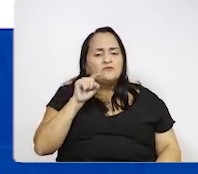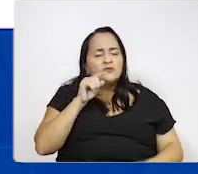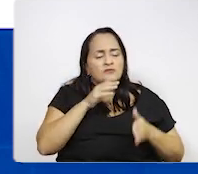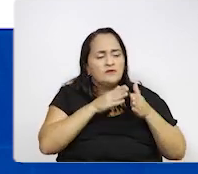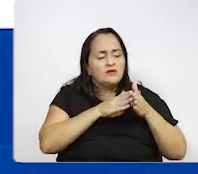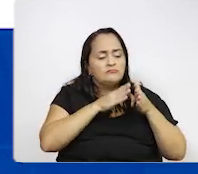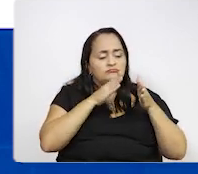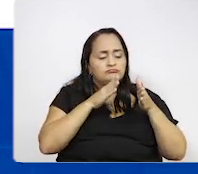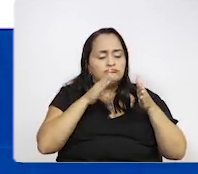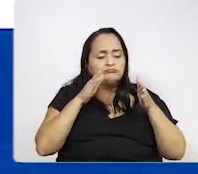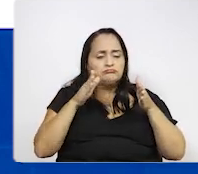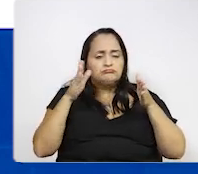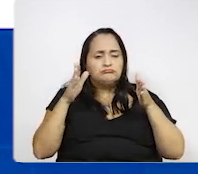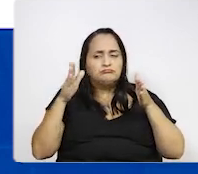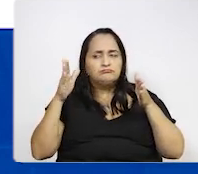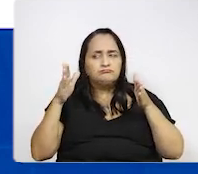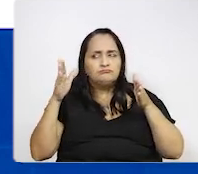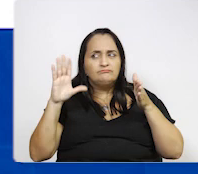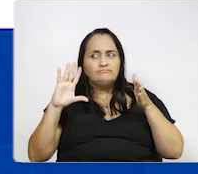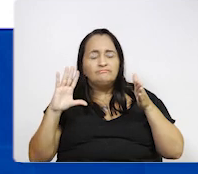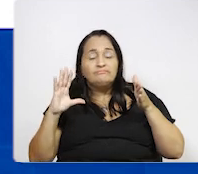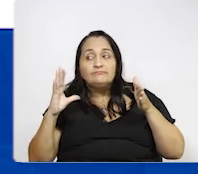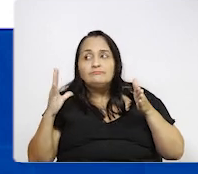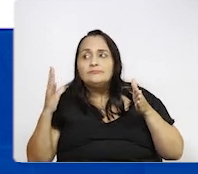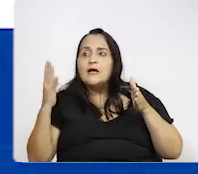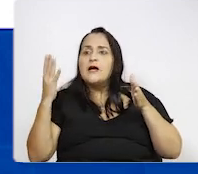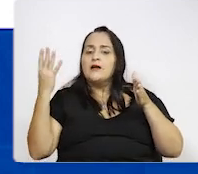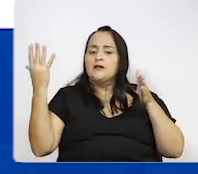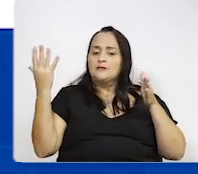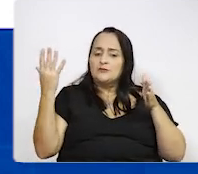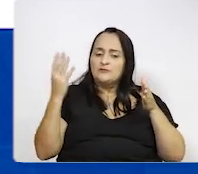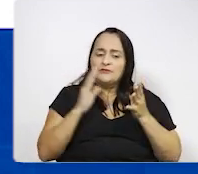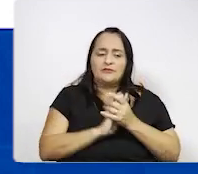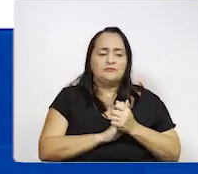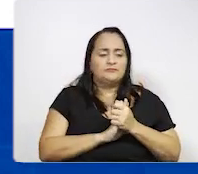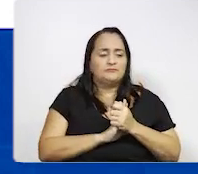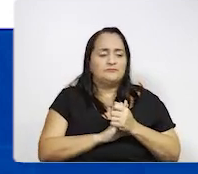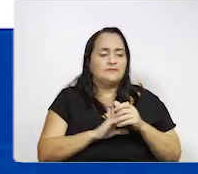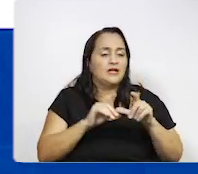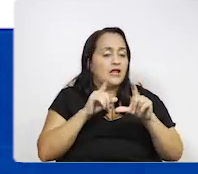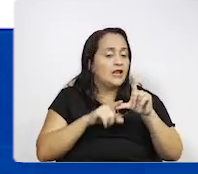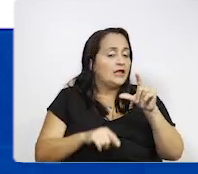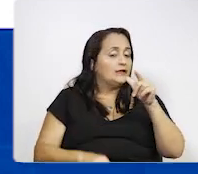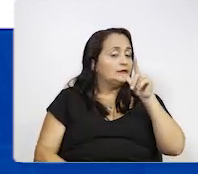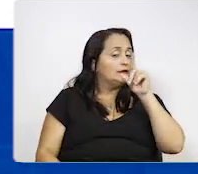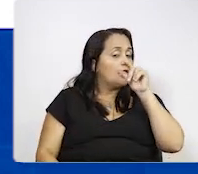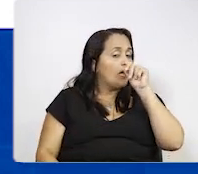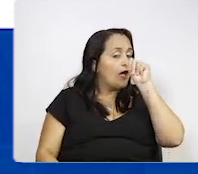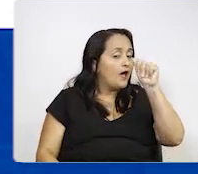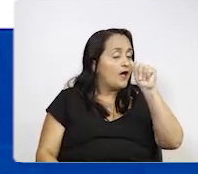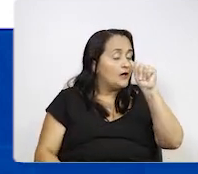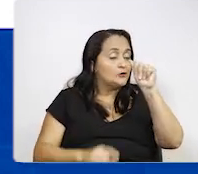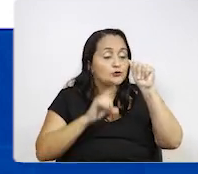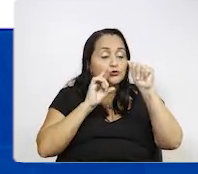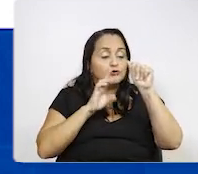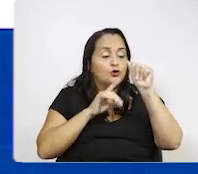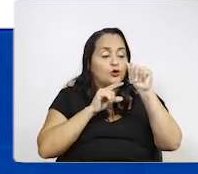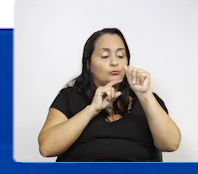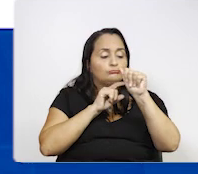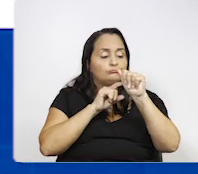você vai fazer para resolver essa questão. Na letra A, ele deu a dica só do